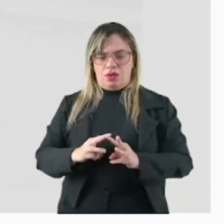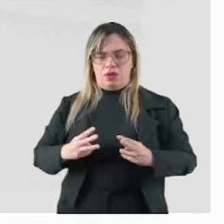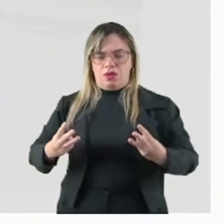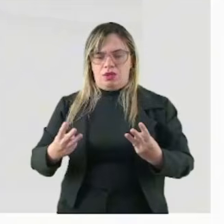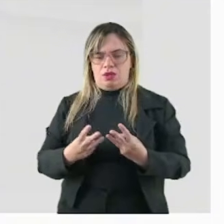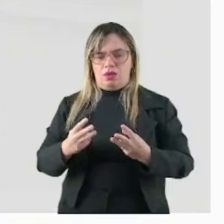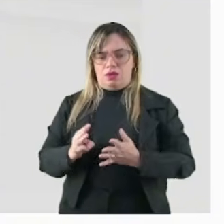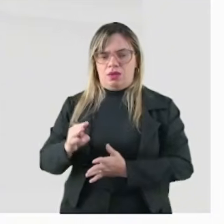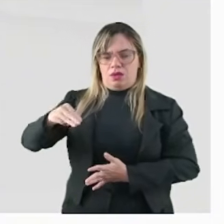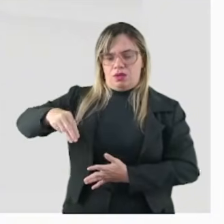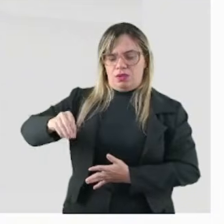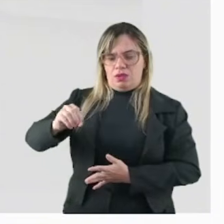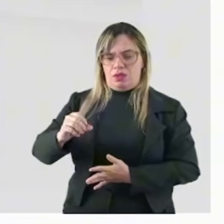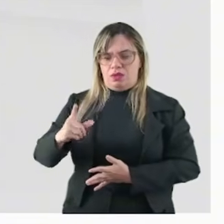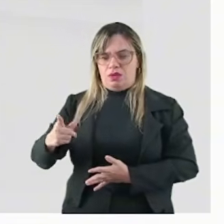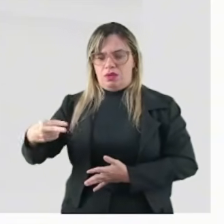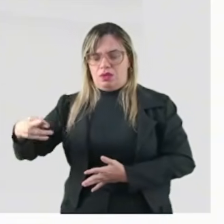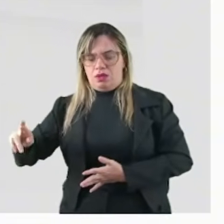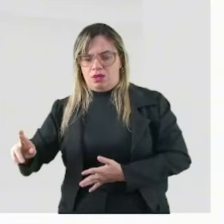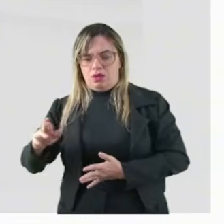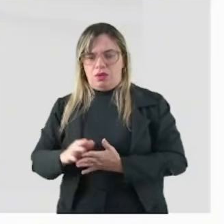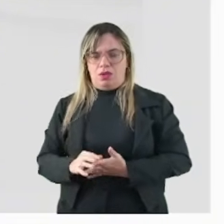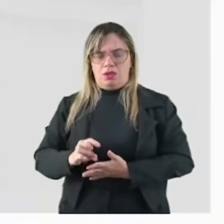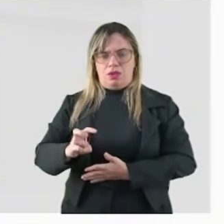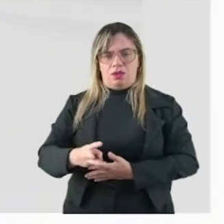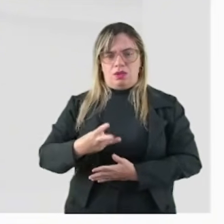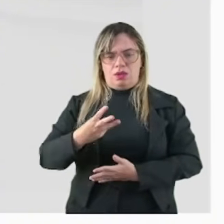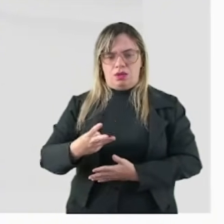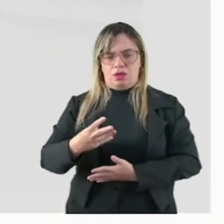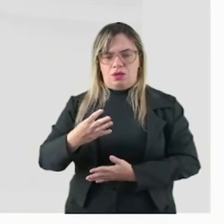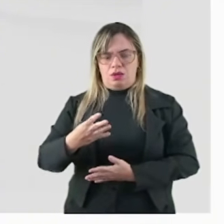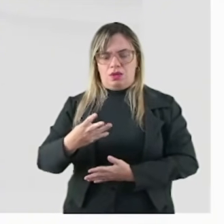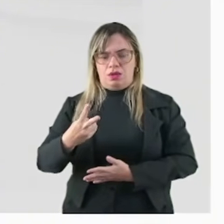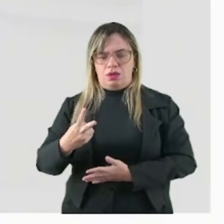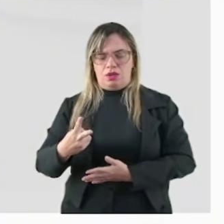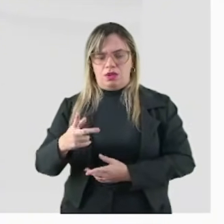de 342 gramas